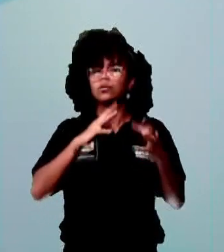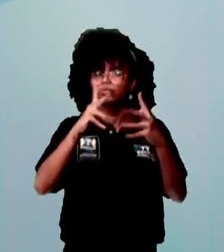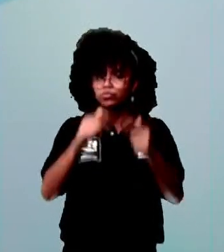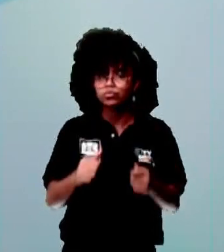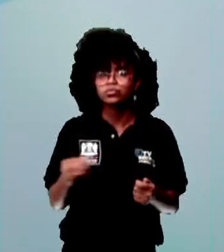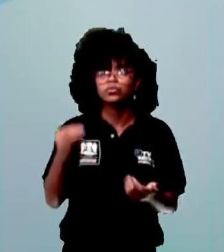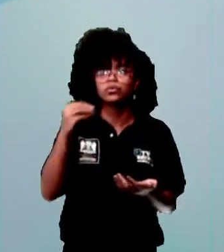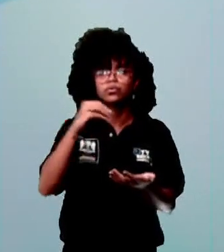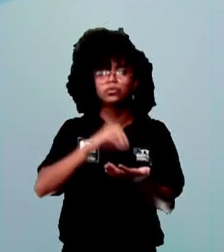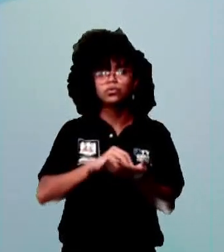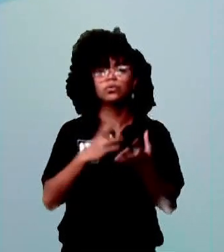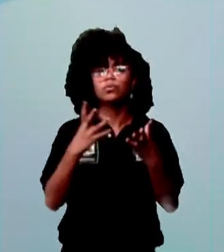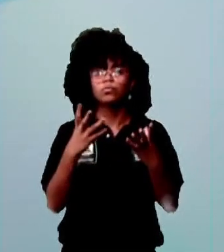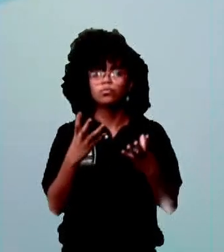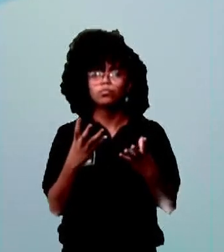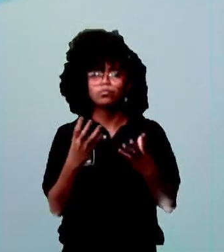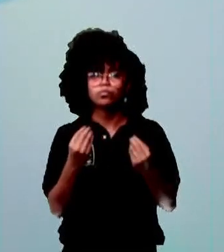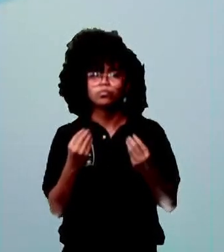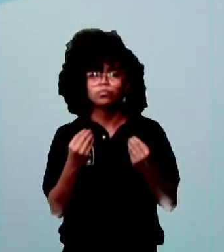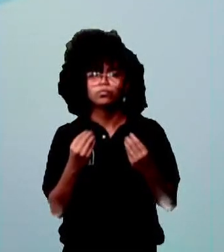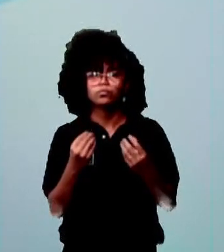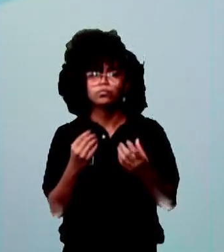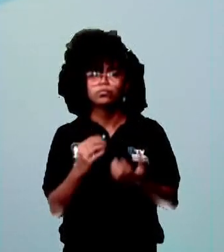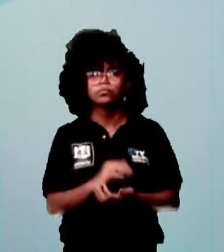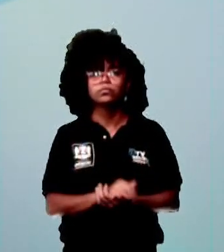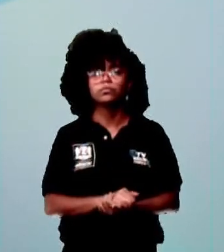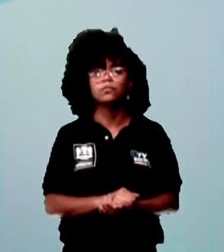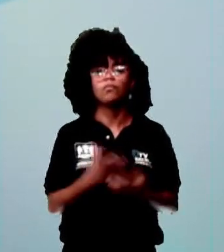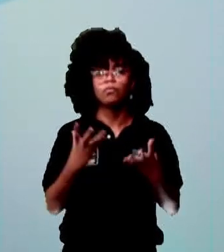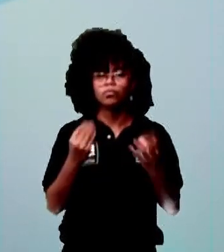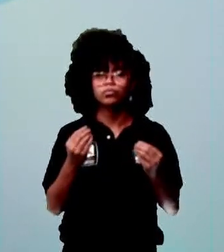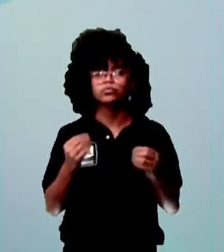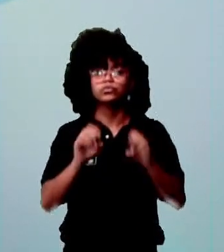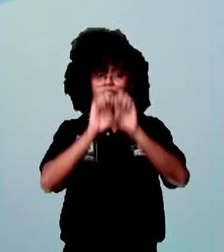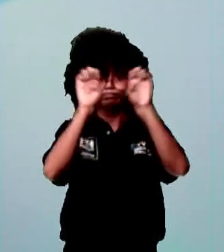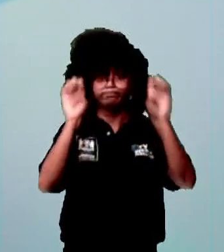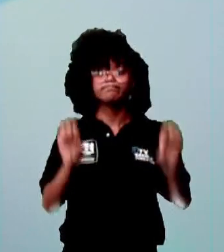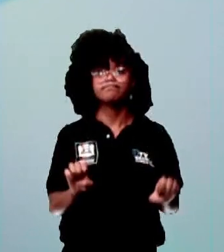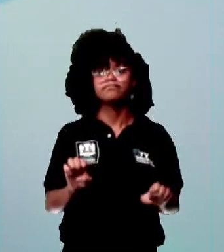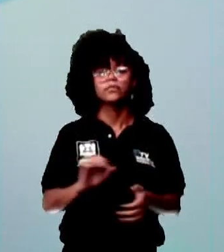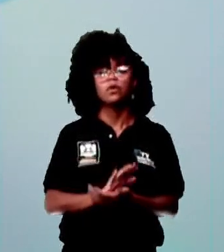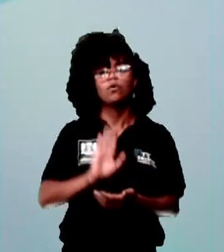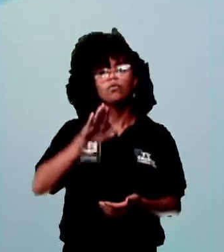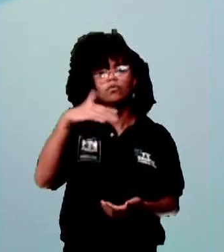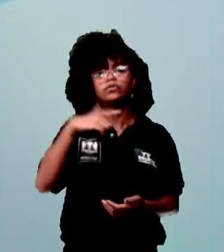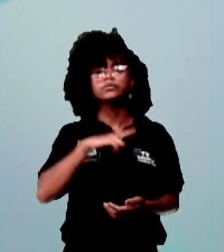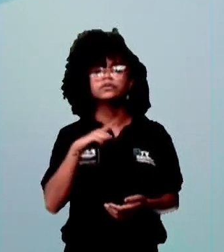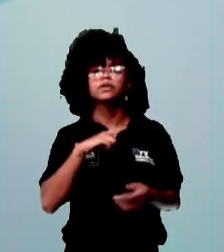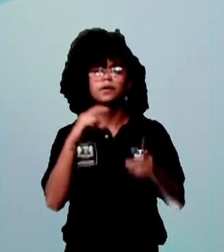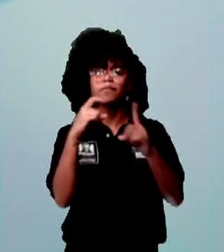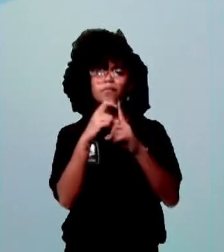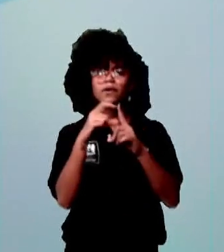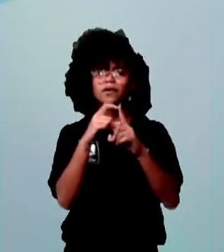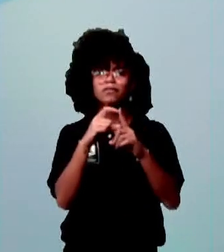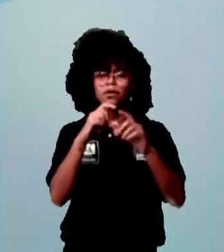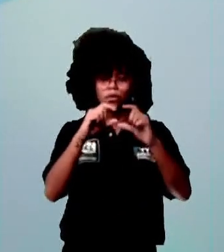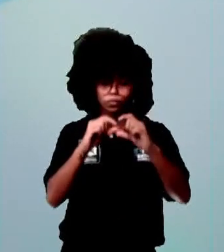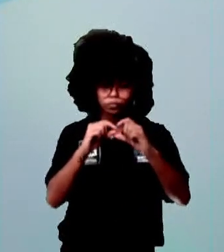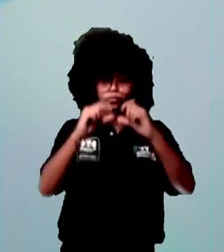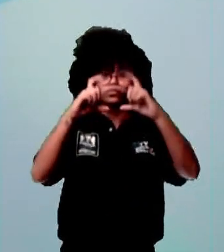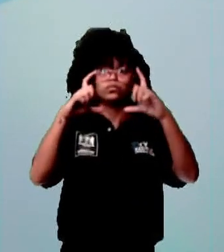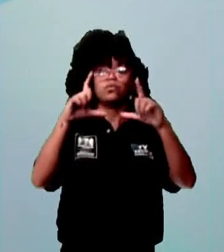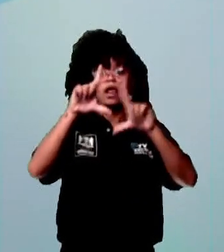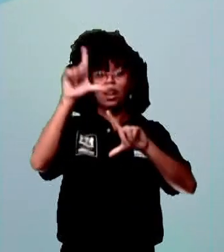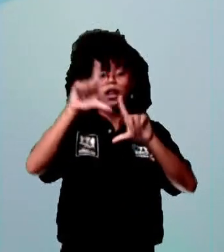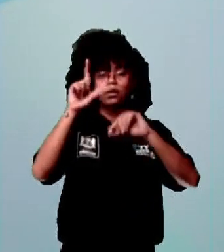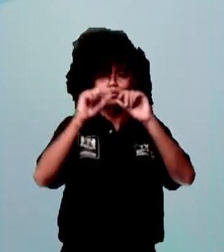muito necessária, bem estruturada. Então, quando você tem ali uma palavra em caixa alta, né, letras